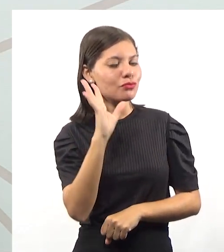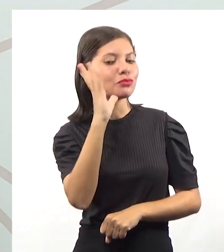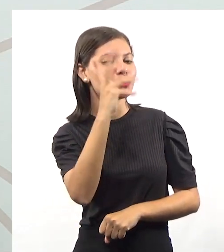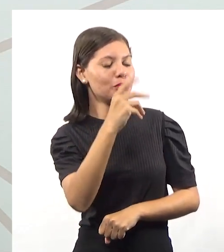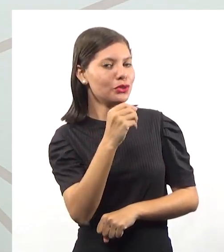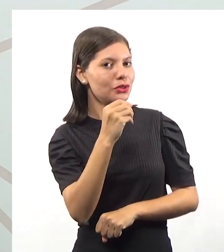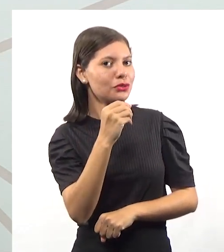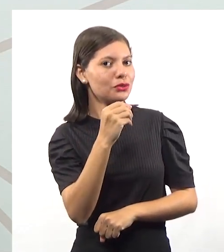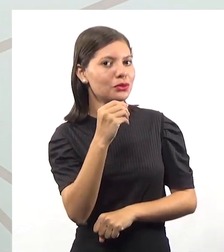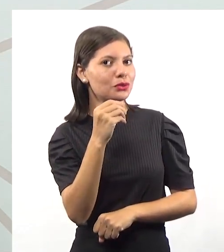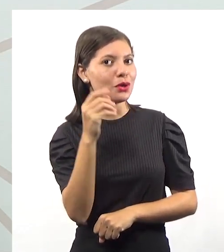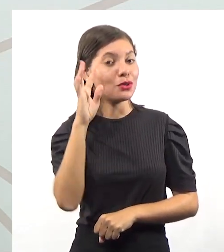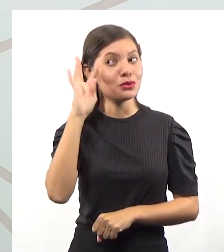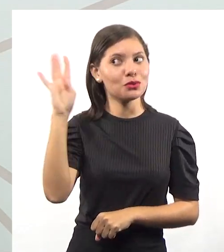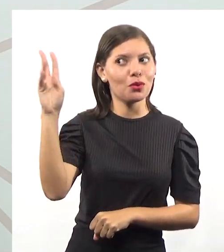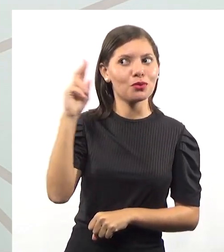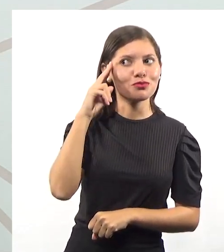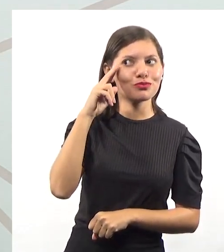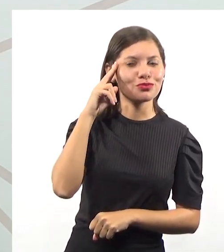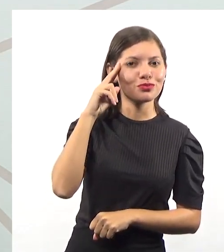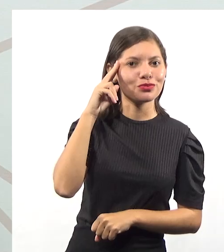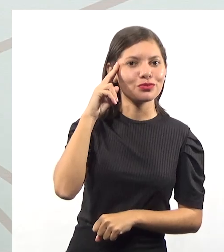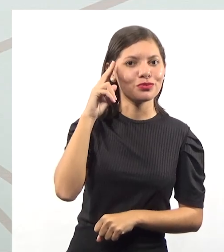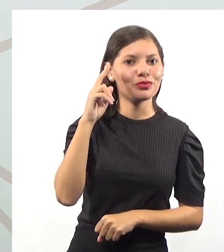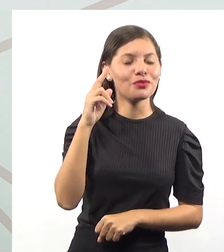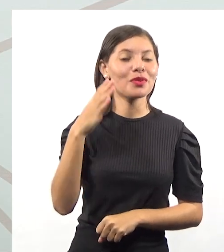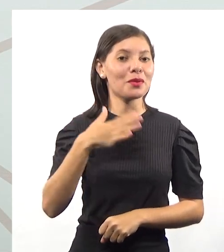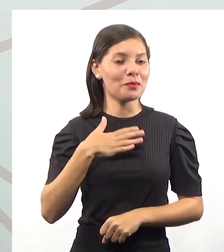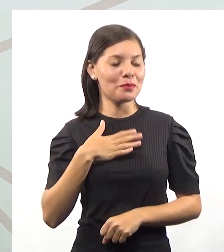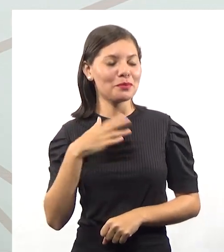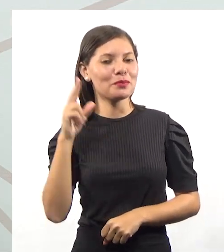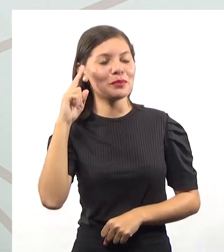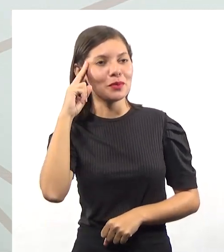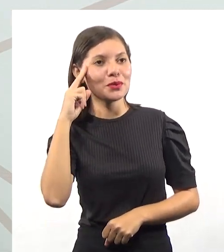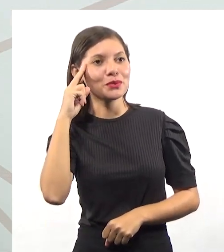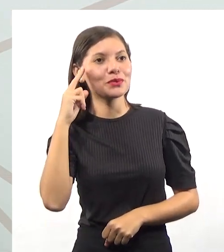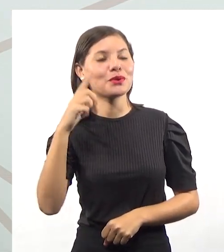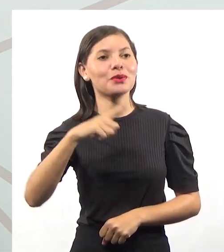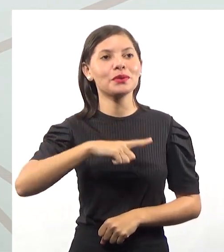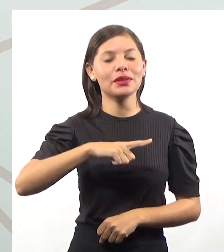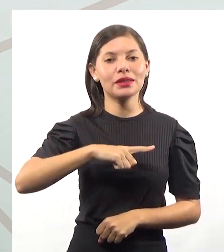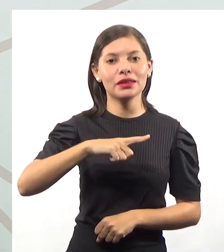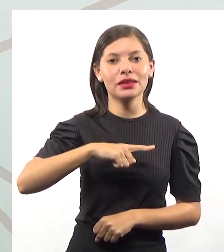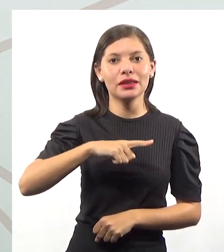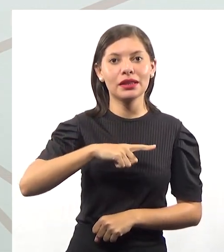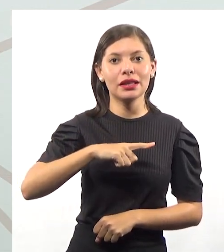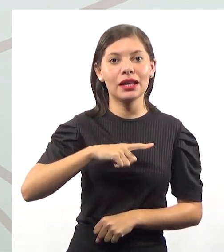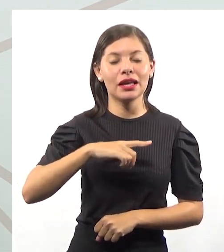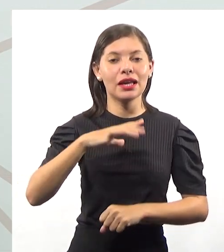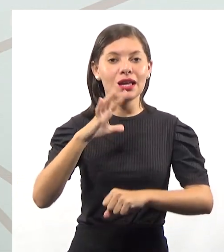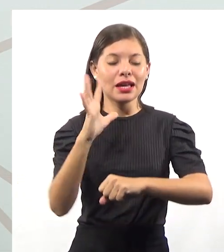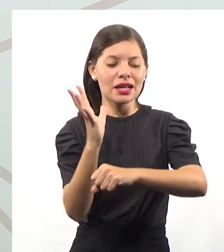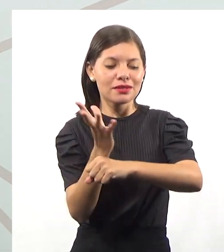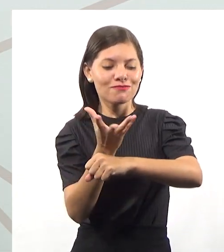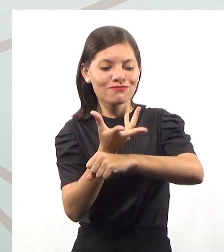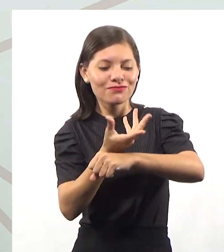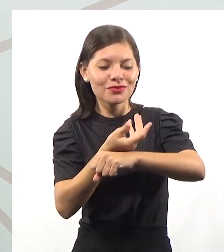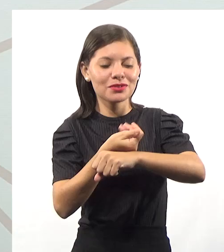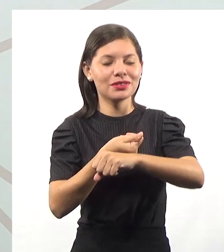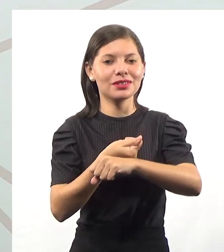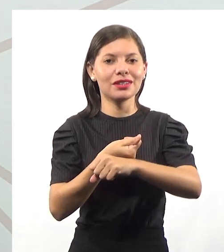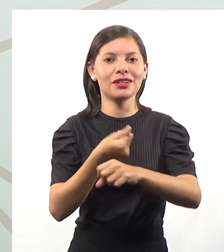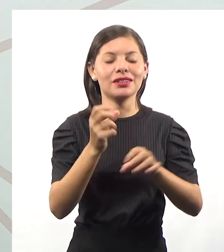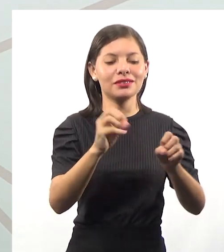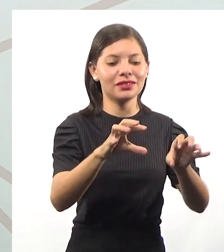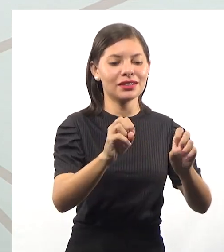tudo! Nossa, sonho brasileiro. Bom, pelo menos meu sonho, que a gente tenha essa qualidade na educação